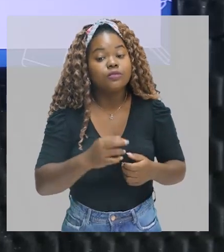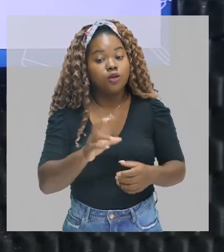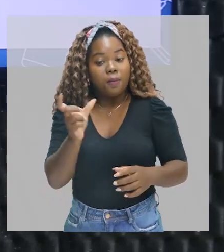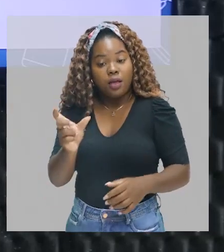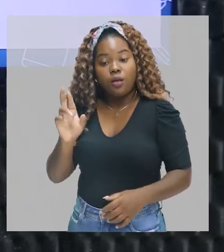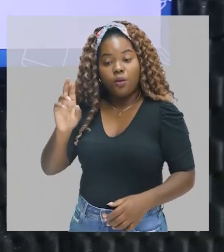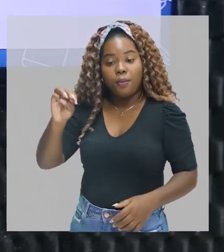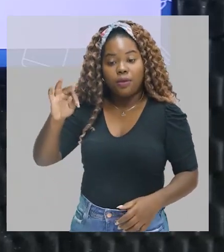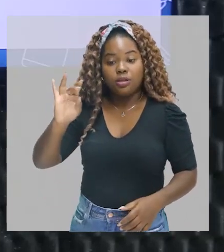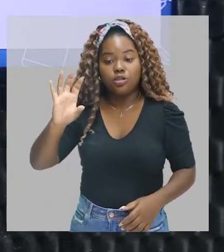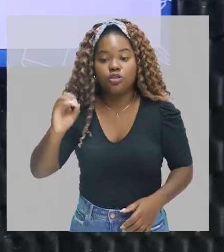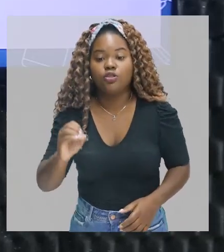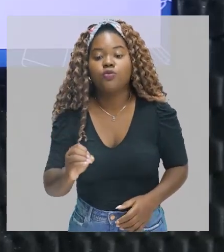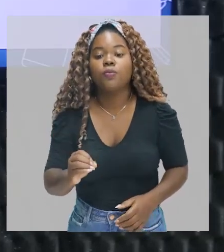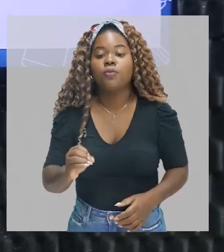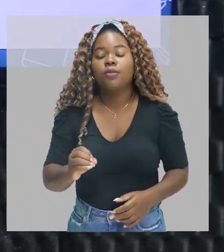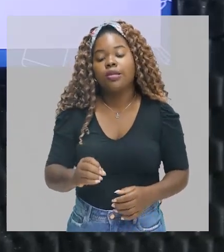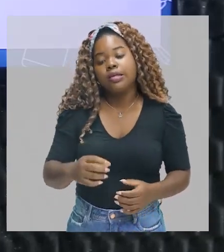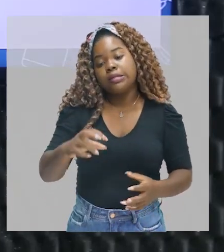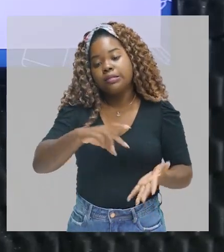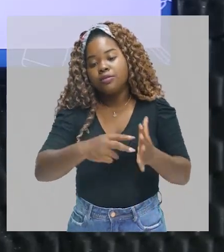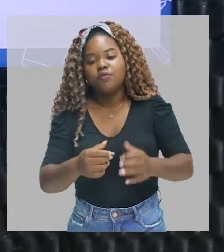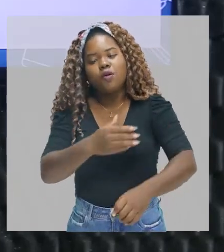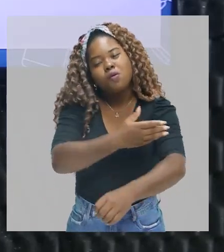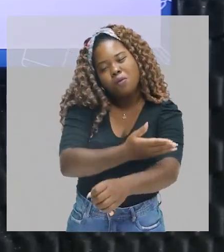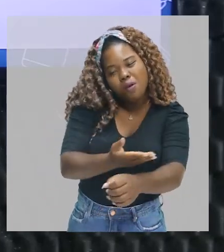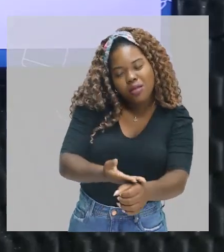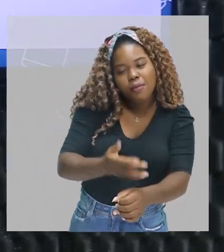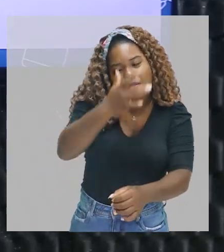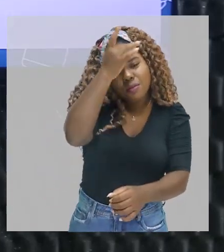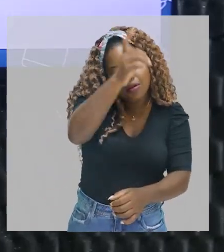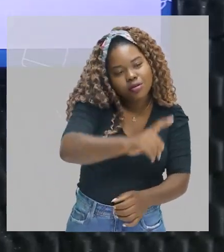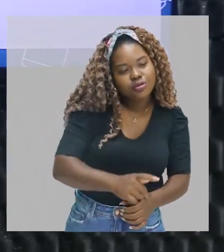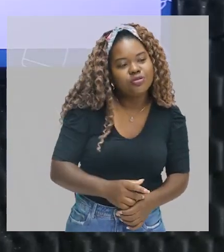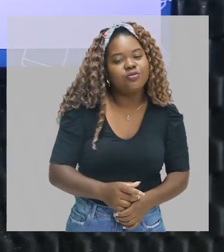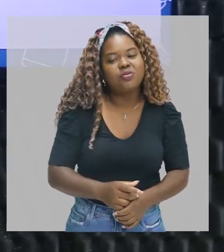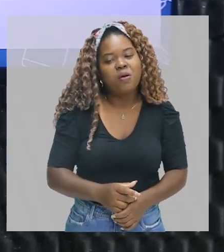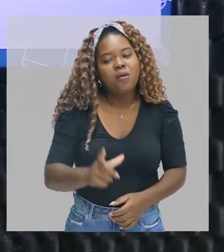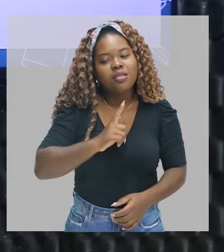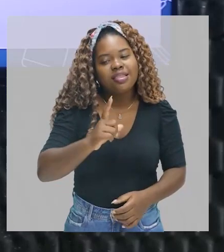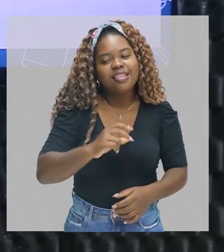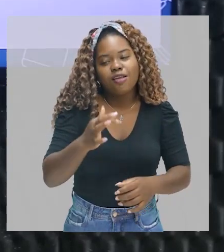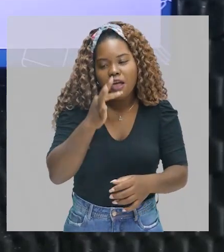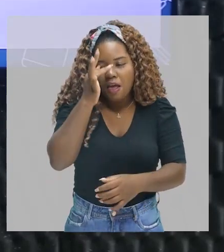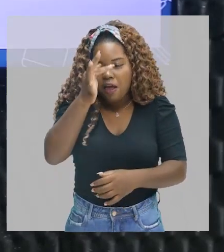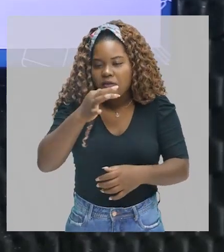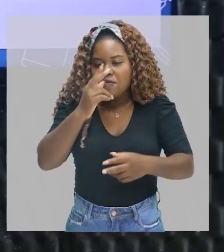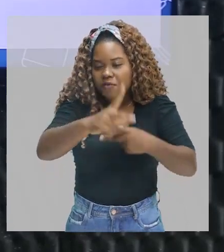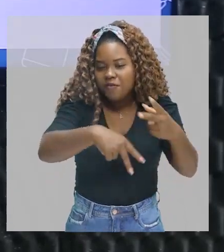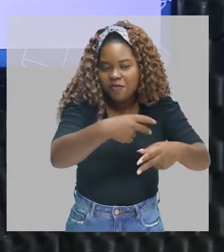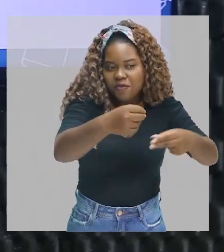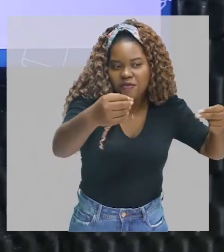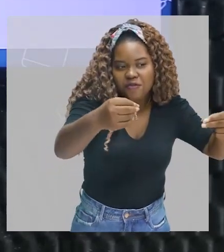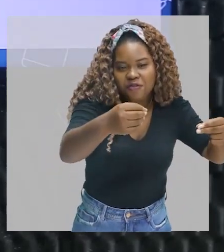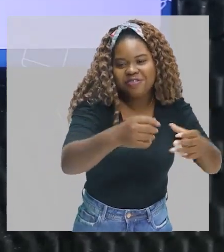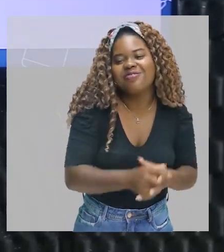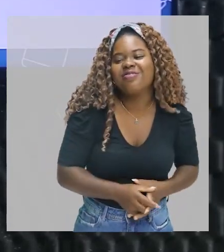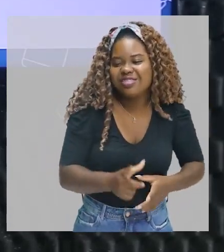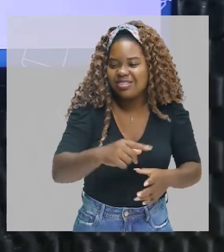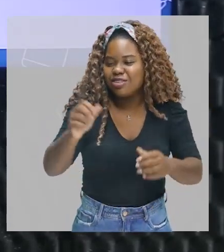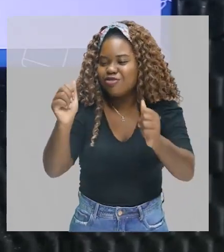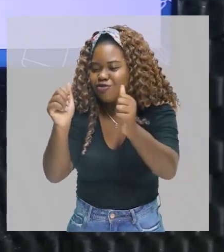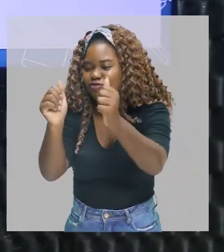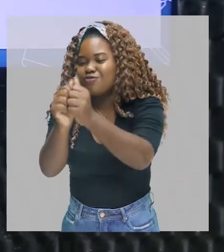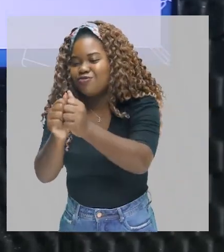de comportamentos, né? Receber flores, a gente vai sair com o boy, ele vai abrir a porta do